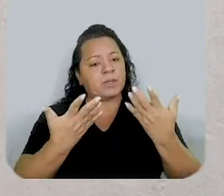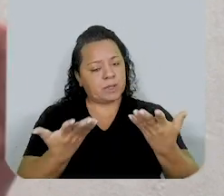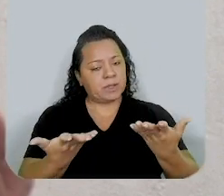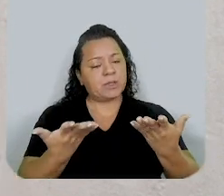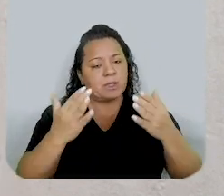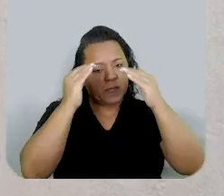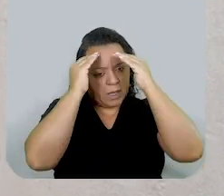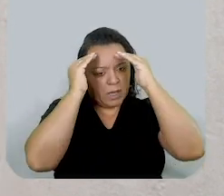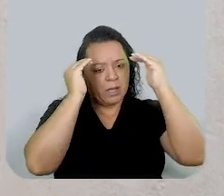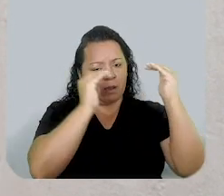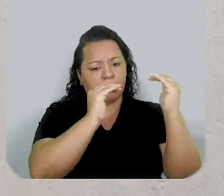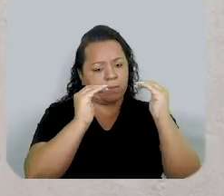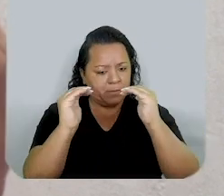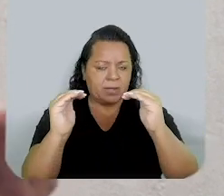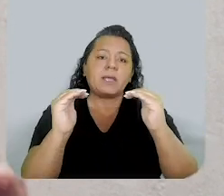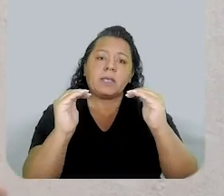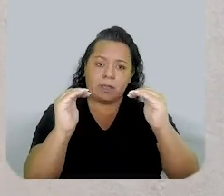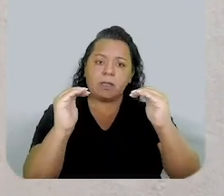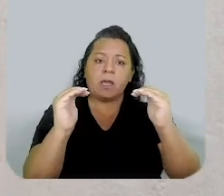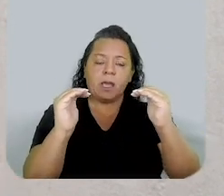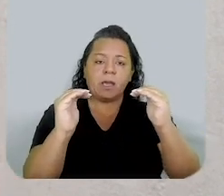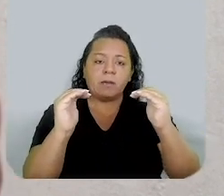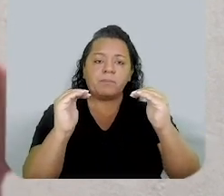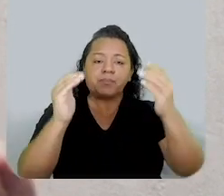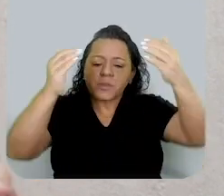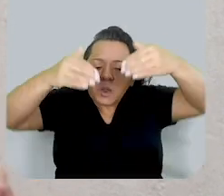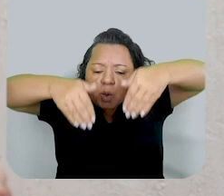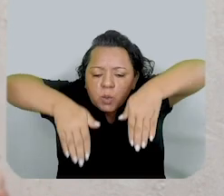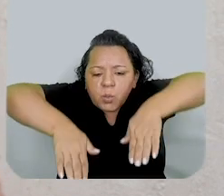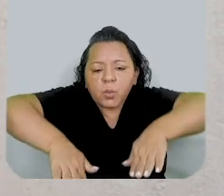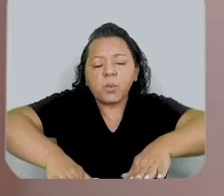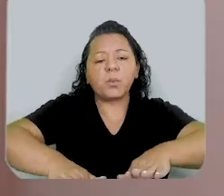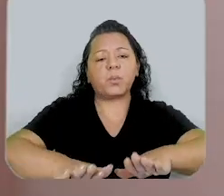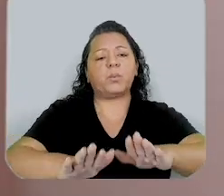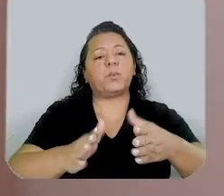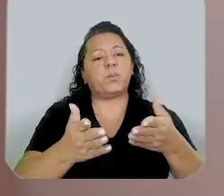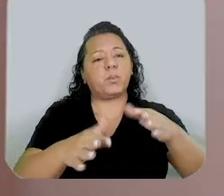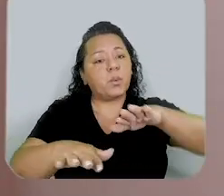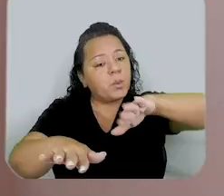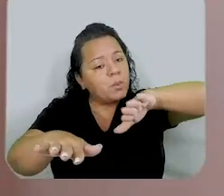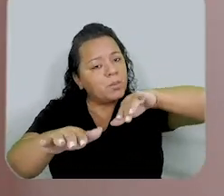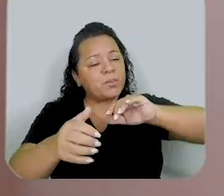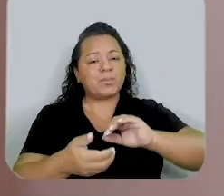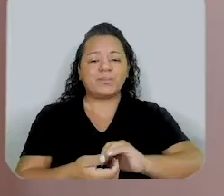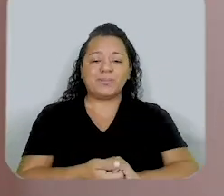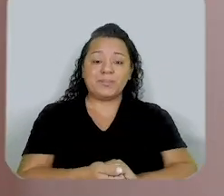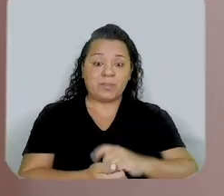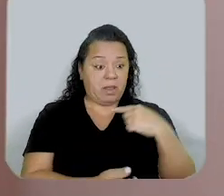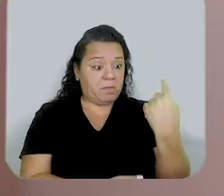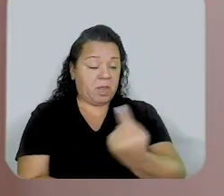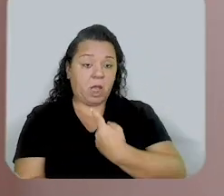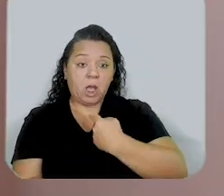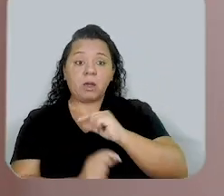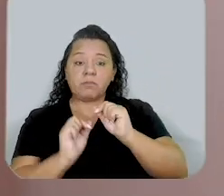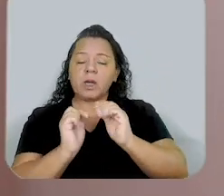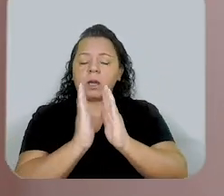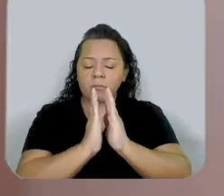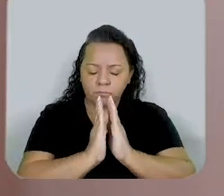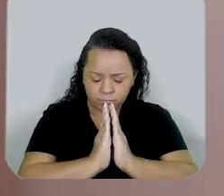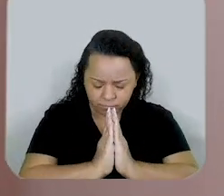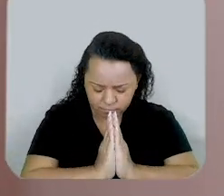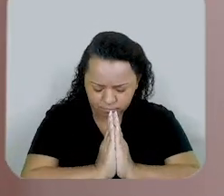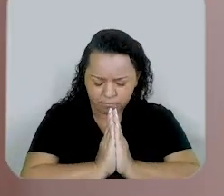eu tenho que pedir permissão para eu até pular dentro do rio, né? Para nós, não é que ela é sagrada no sentido